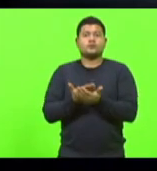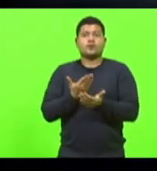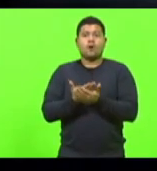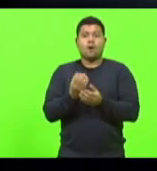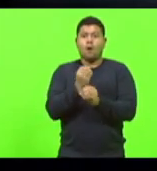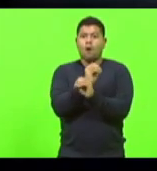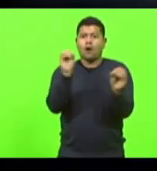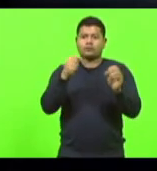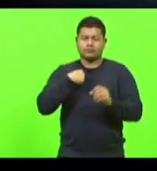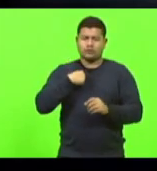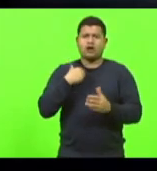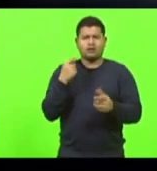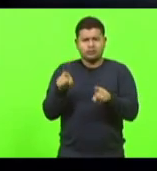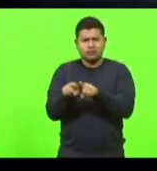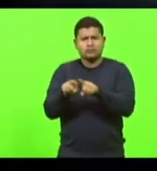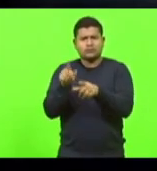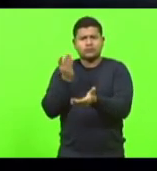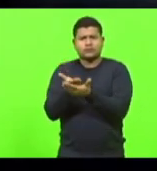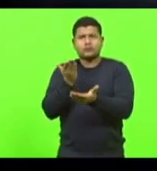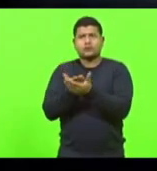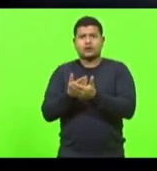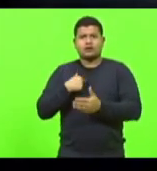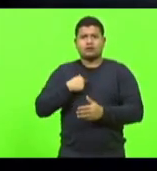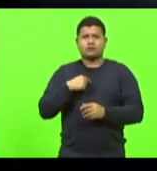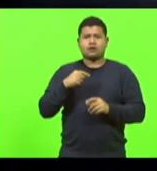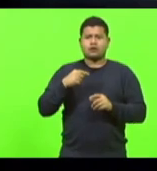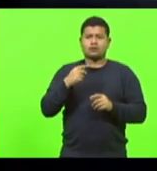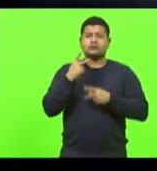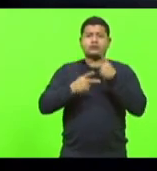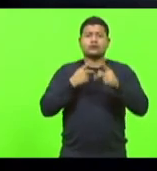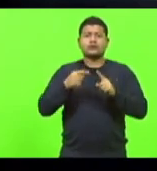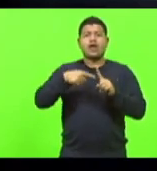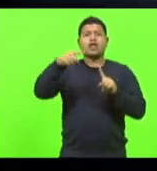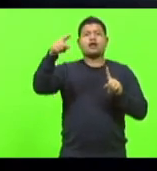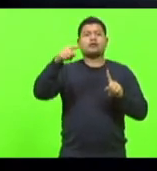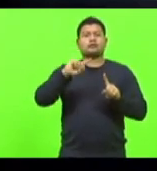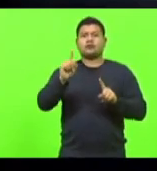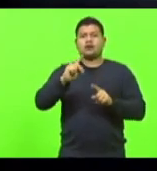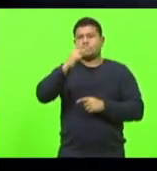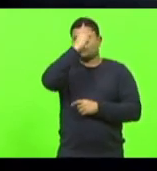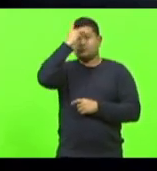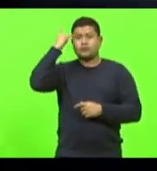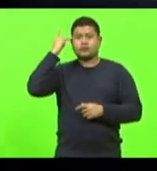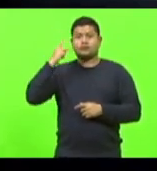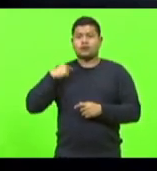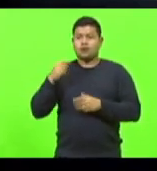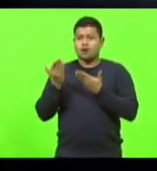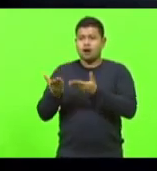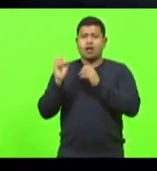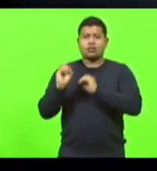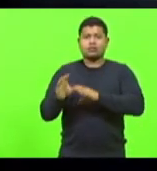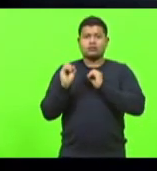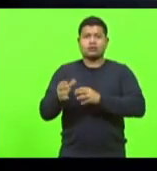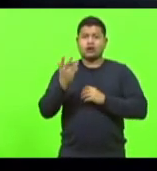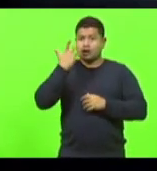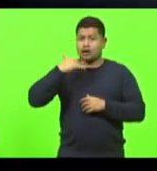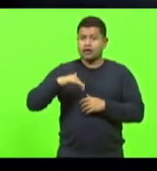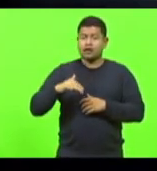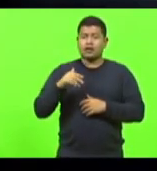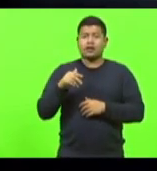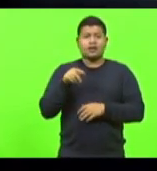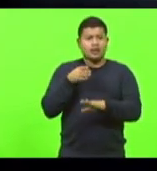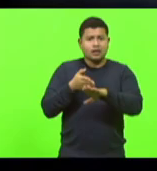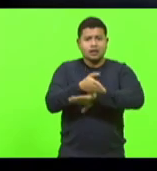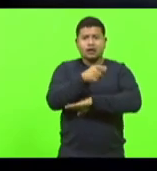dizer que eu também estudei e eu não estou falando de números eu tô falando e pessoa que Duca criança na sala de aula